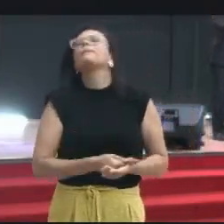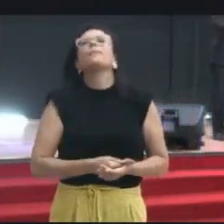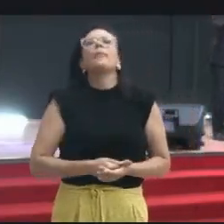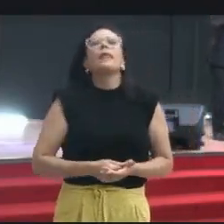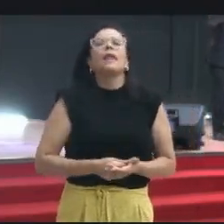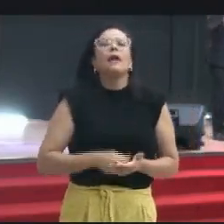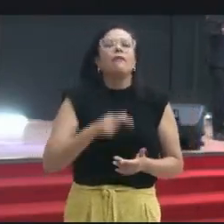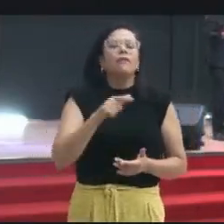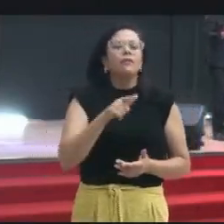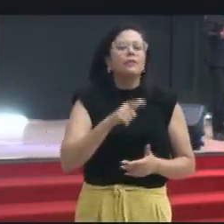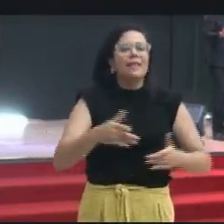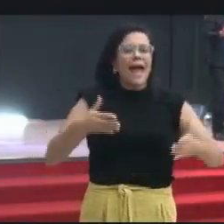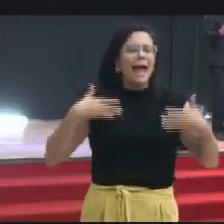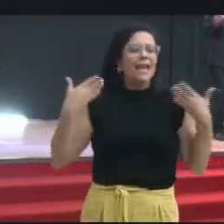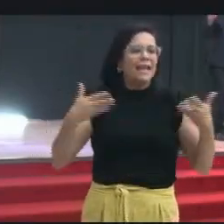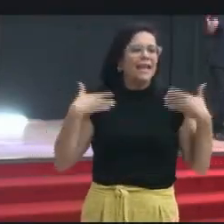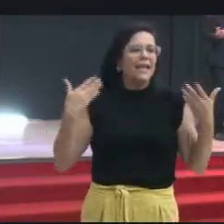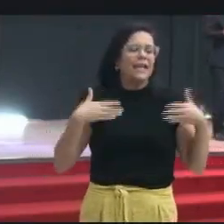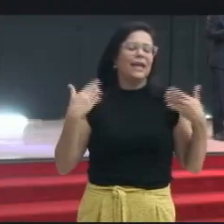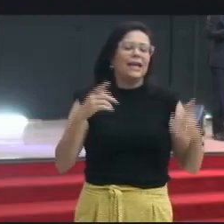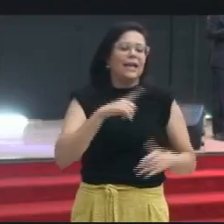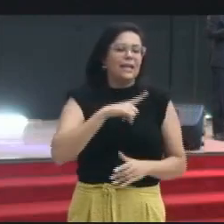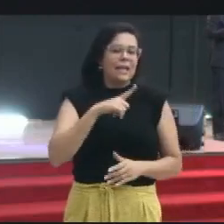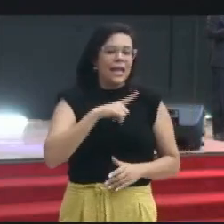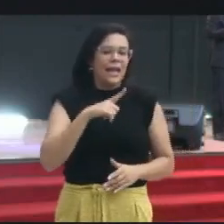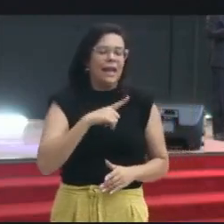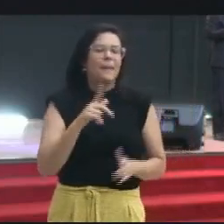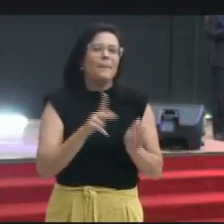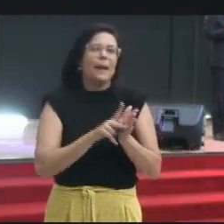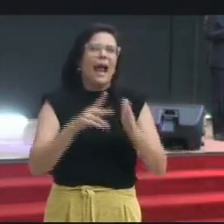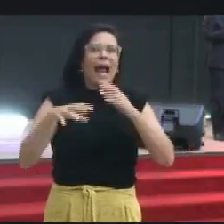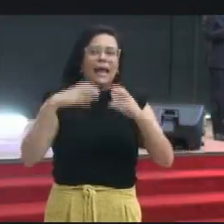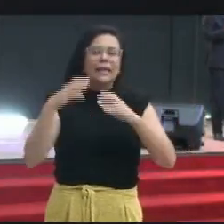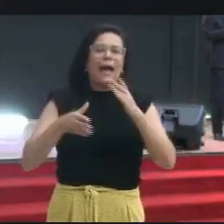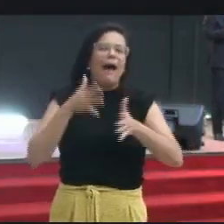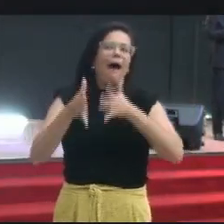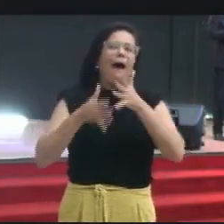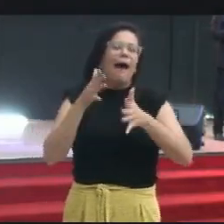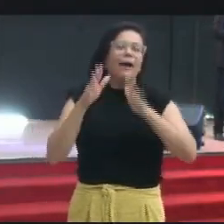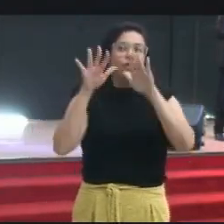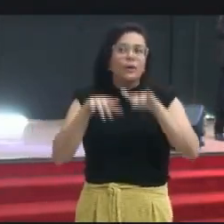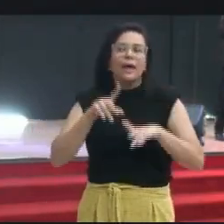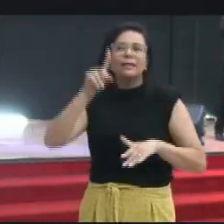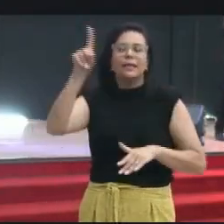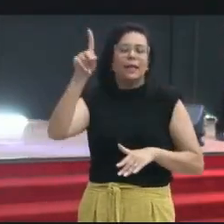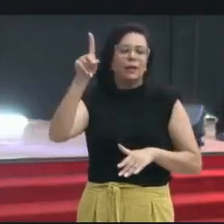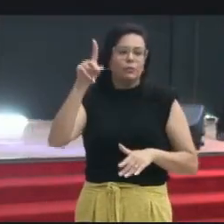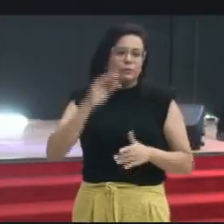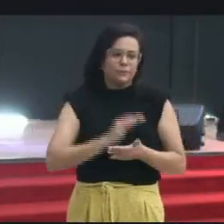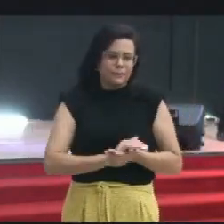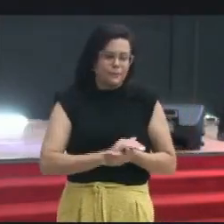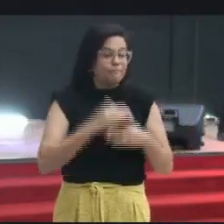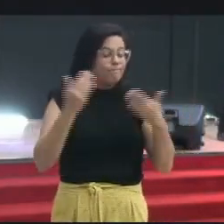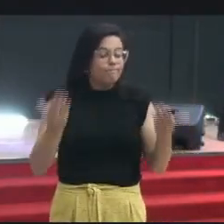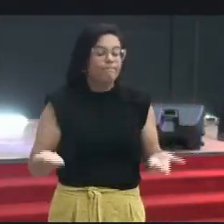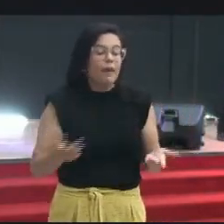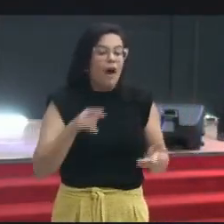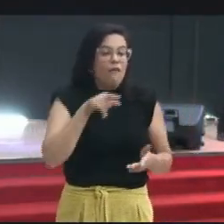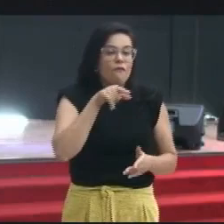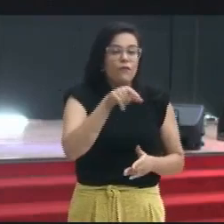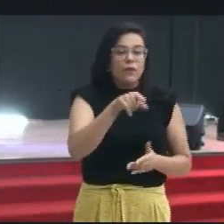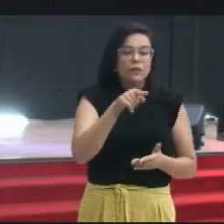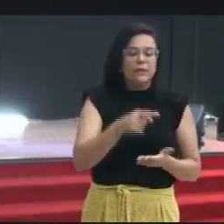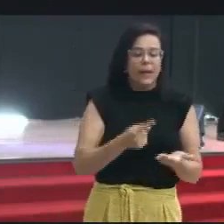tem motivação para pregar, para cantar? Outra pergunta. Você está comprometido com o seu